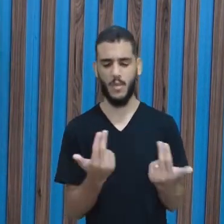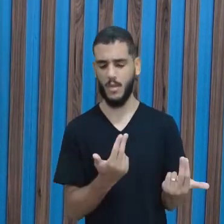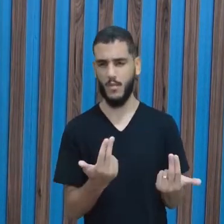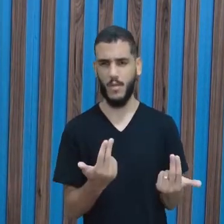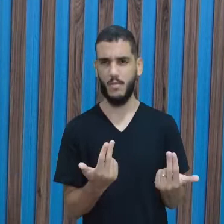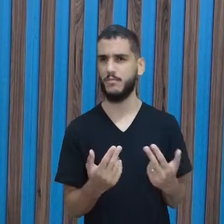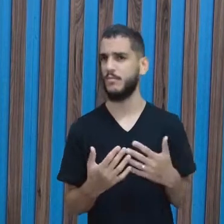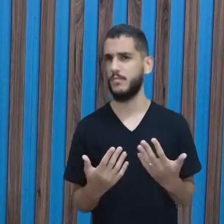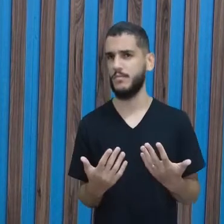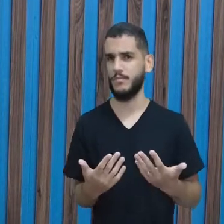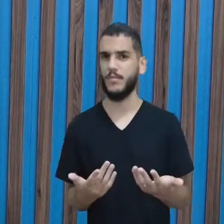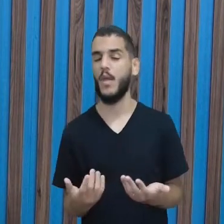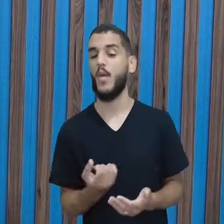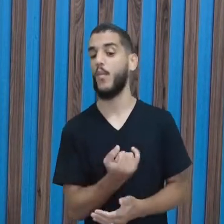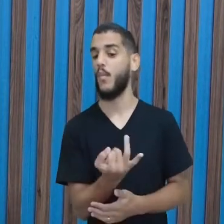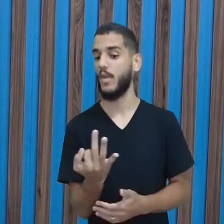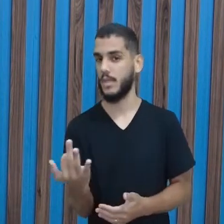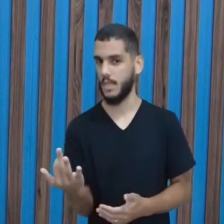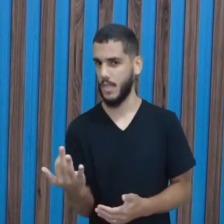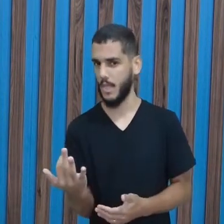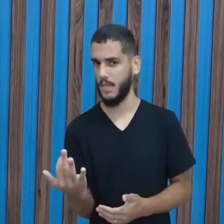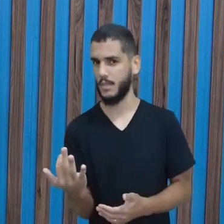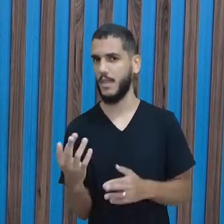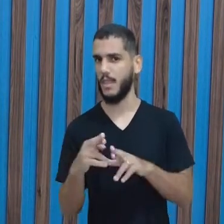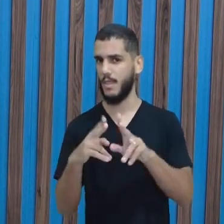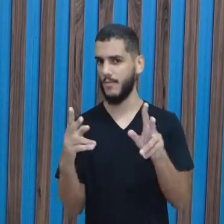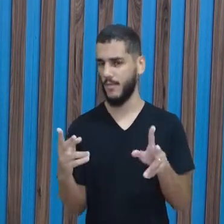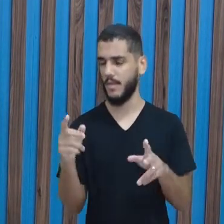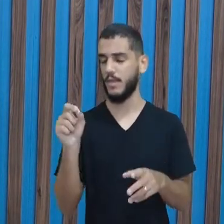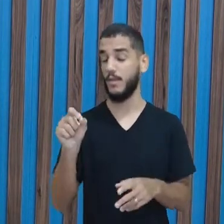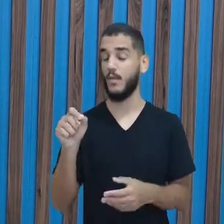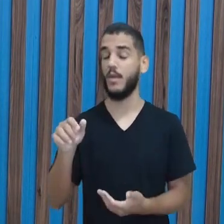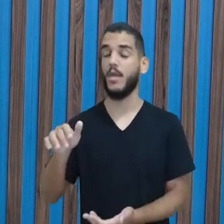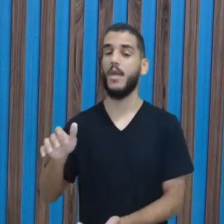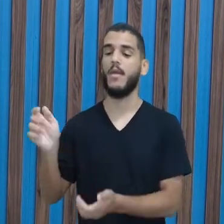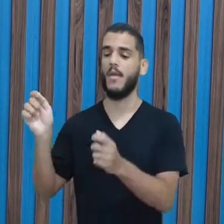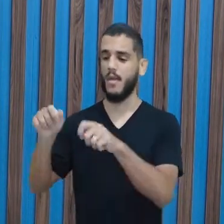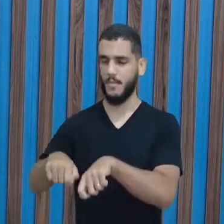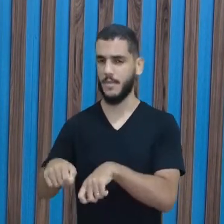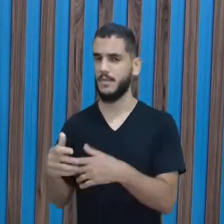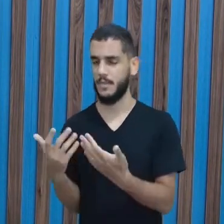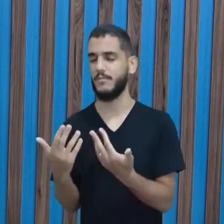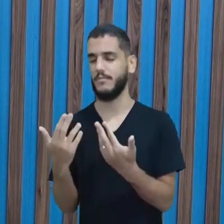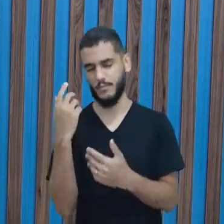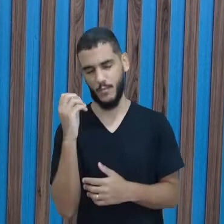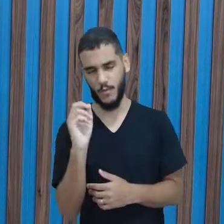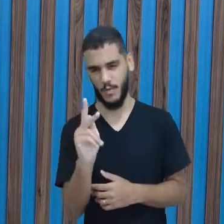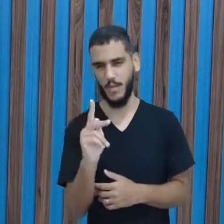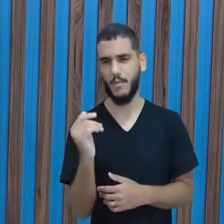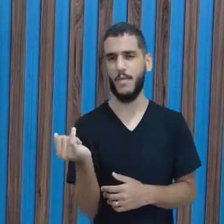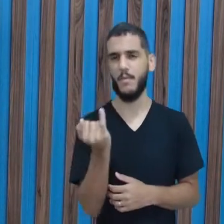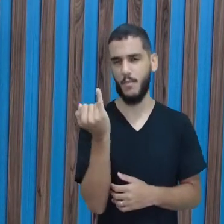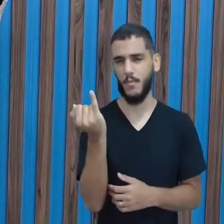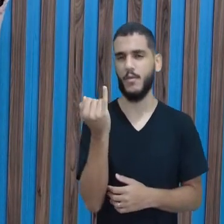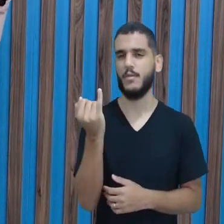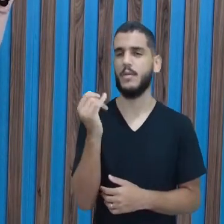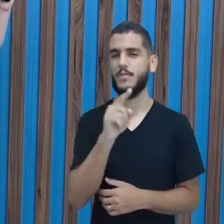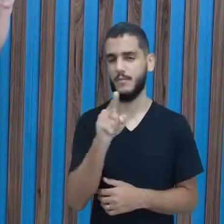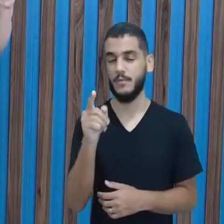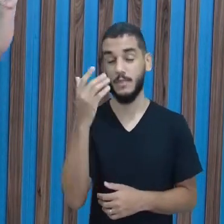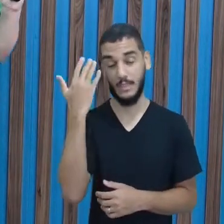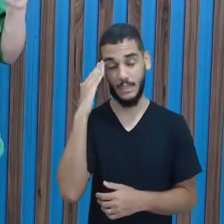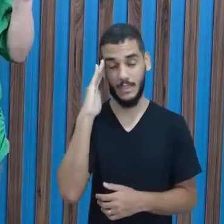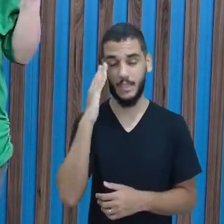o que eu estou falando aqui é a quantidade. E o que eu estou falando aqui é a capacidade. É importante deixar isso bem